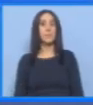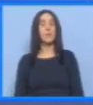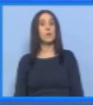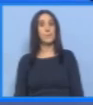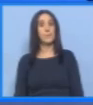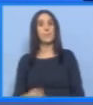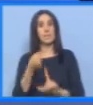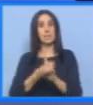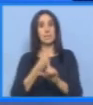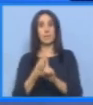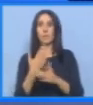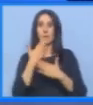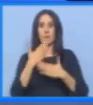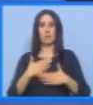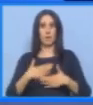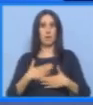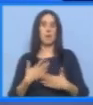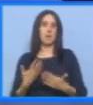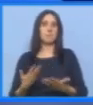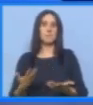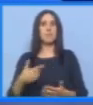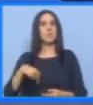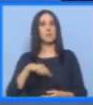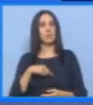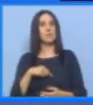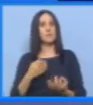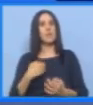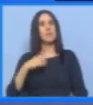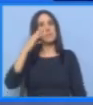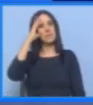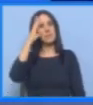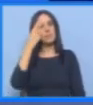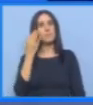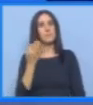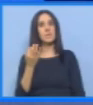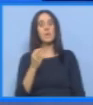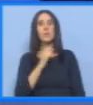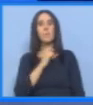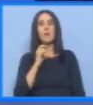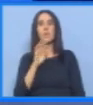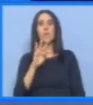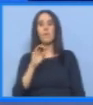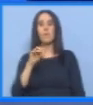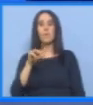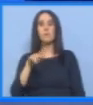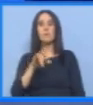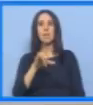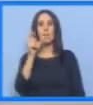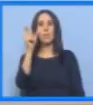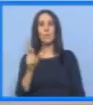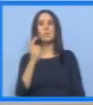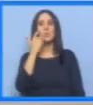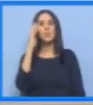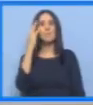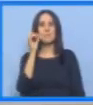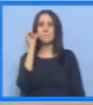Os desafios que isso nos está a colocar é que nós também sabemos que o Padre Formigão não é assim bastante conhecido